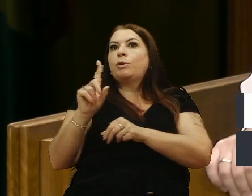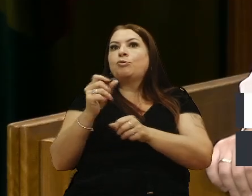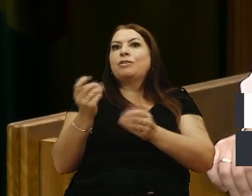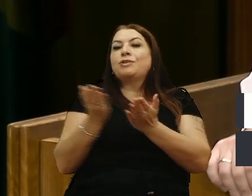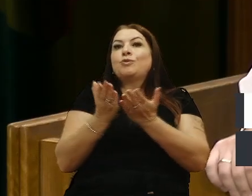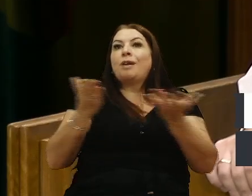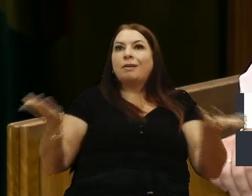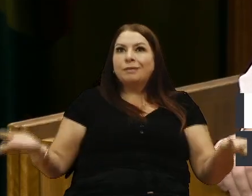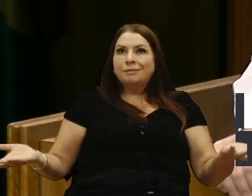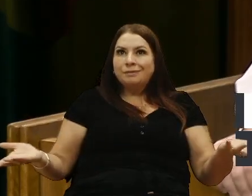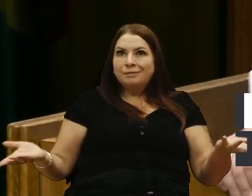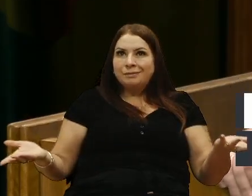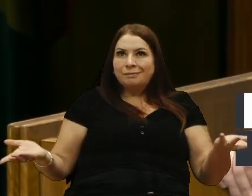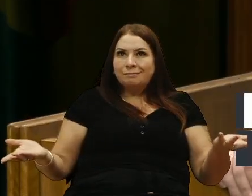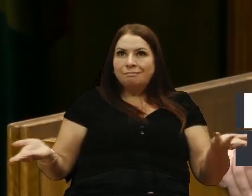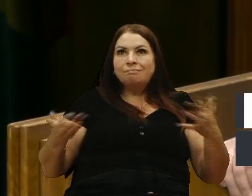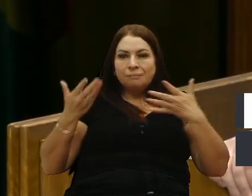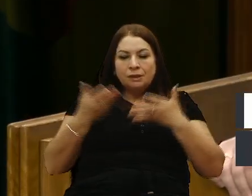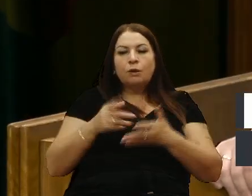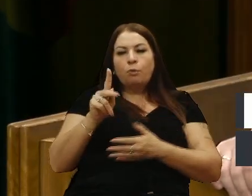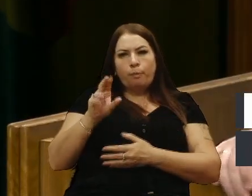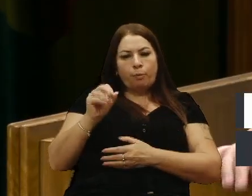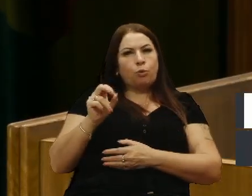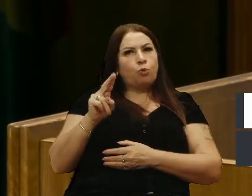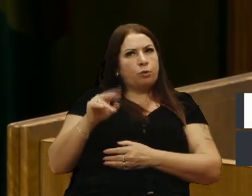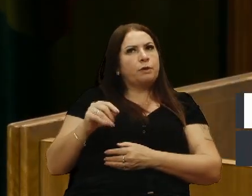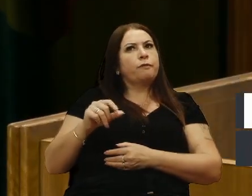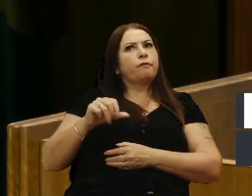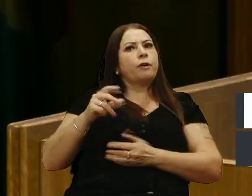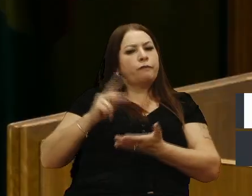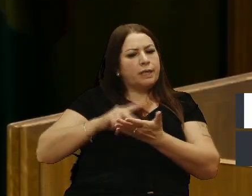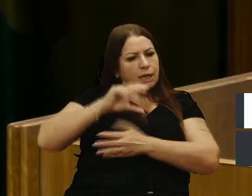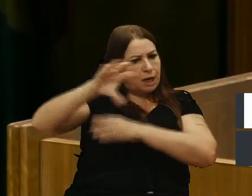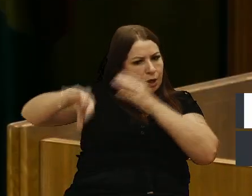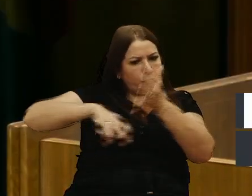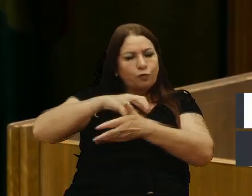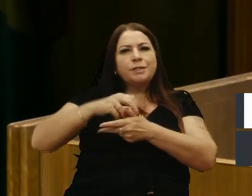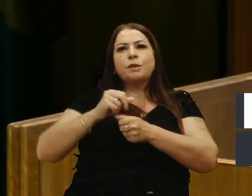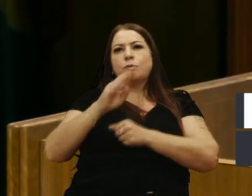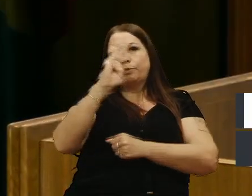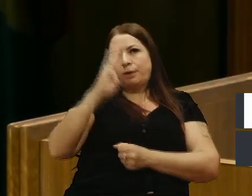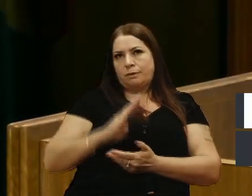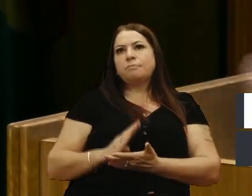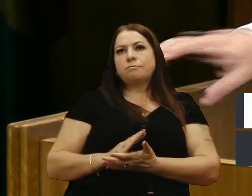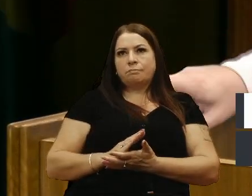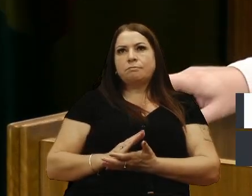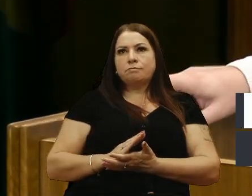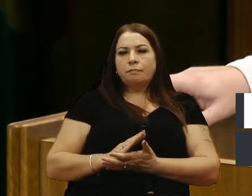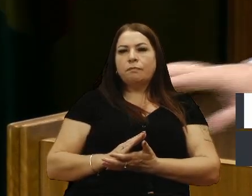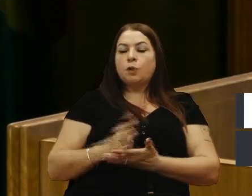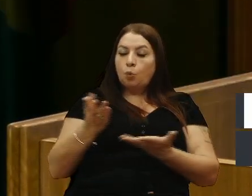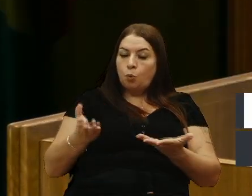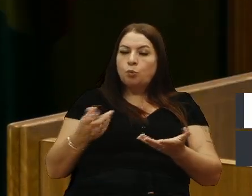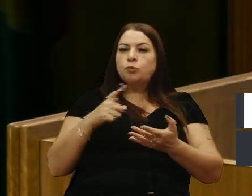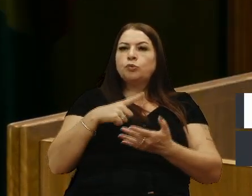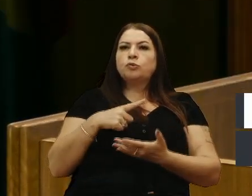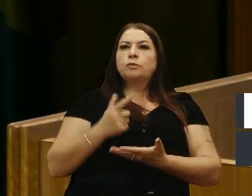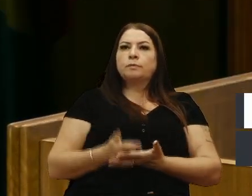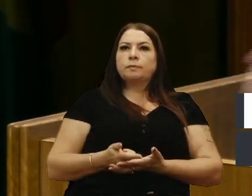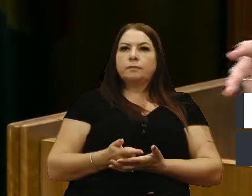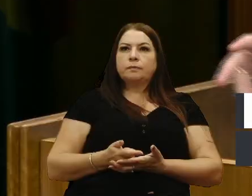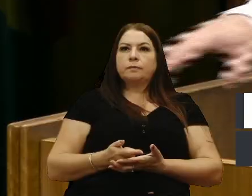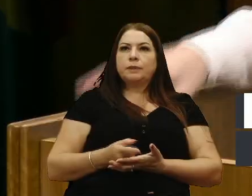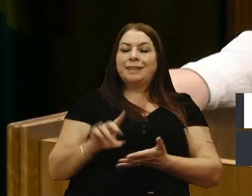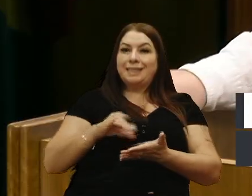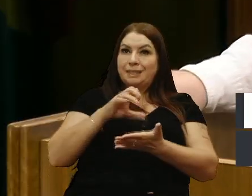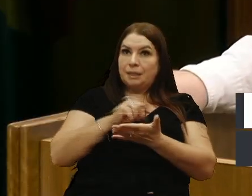estudar? Então, o ProUni foi a verdadeira revolução da educação do Brasil. Hoje, nós tivemos